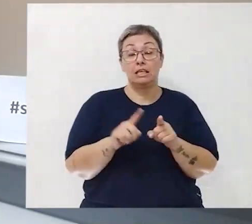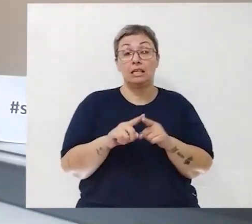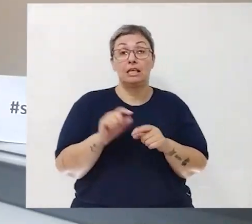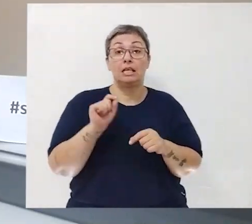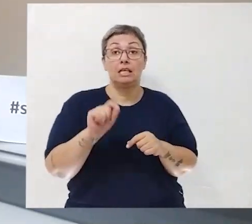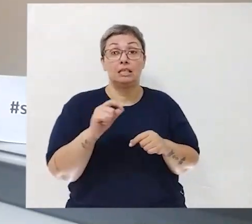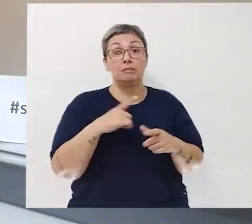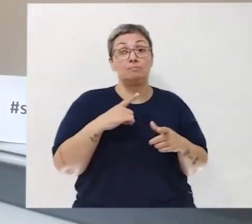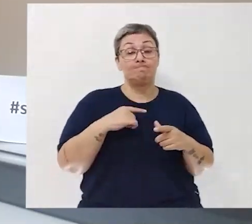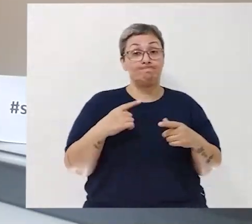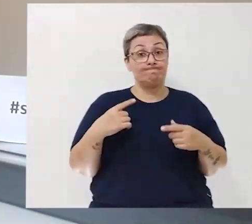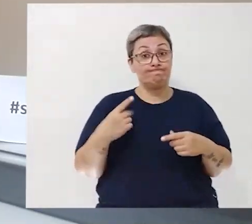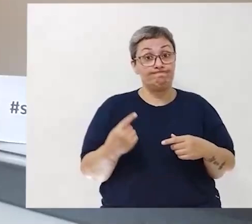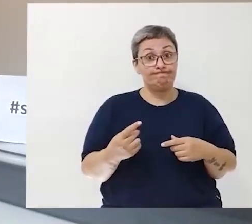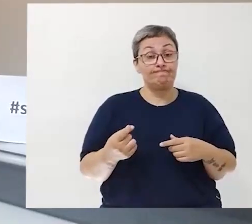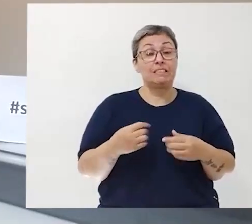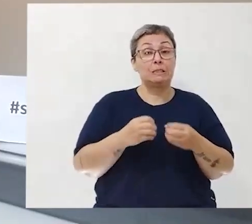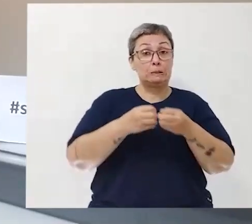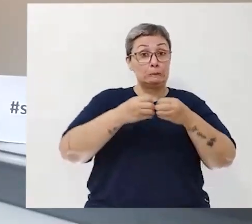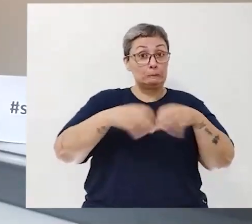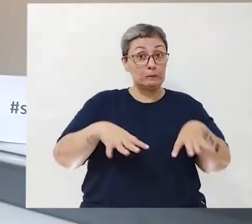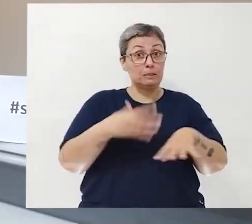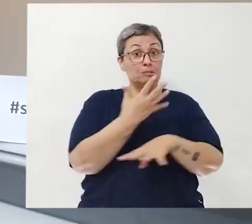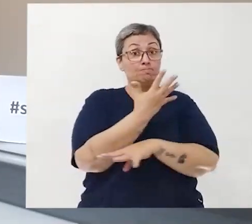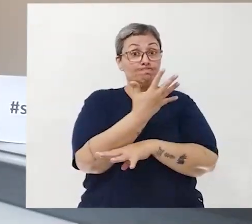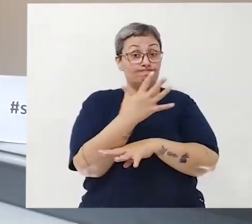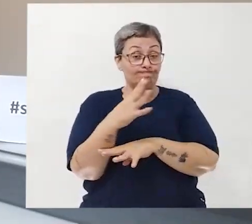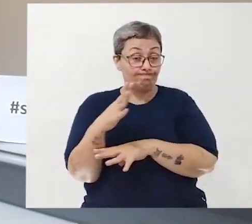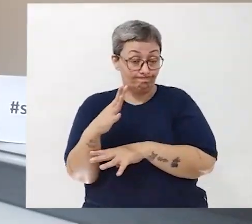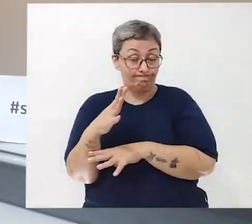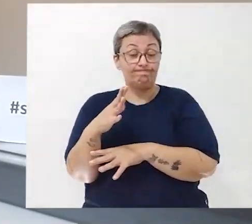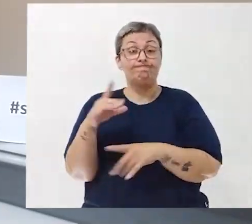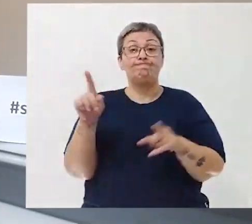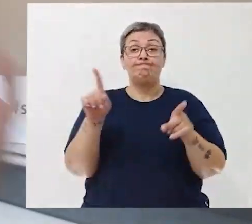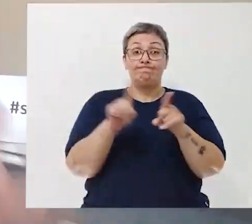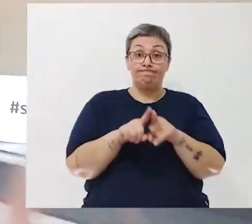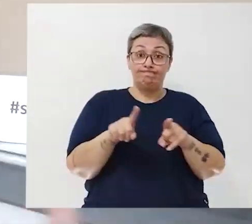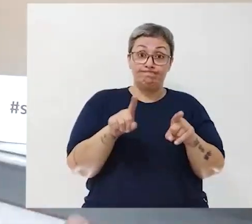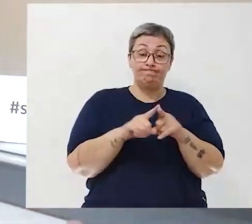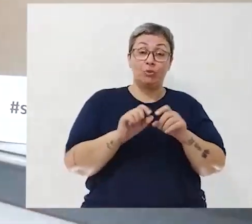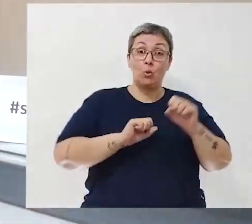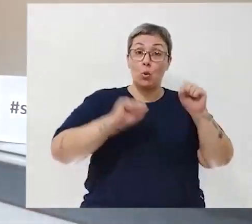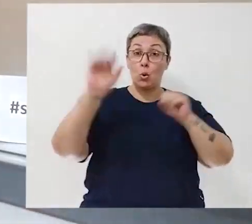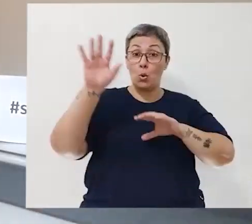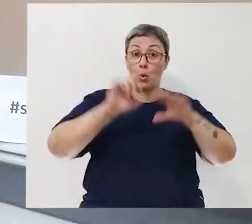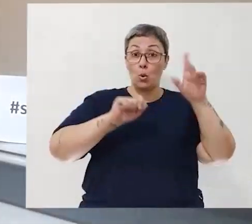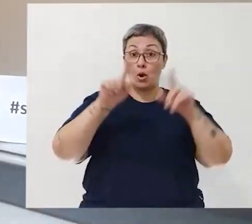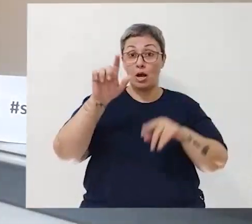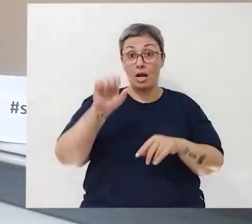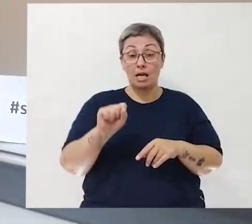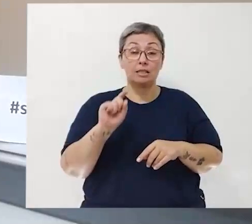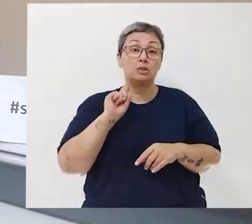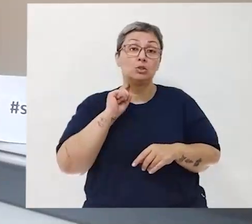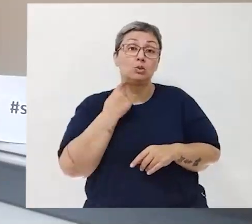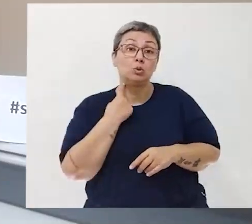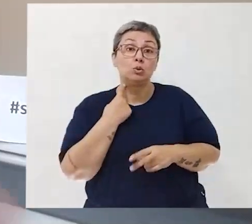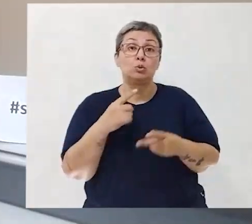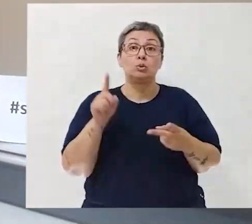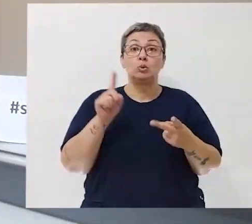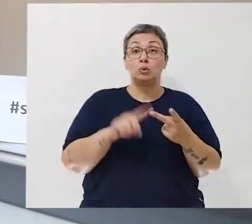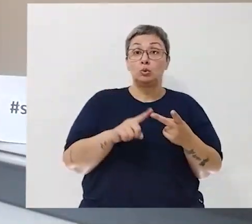ele é extremamente prejudicial ao meio ambiente, tanto na liberação de gases